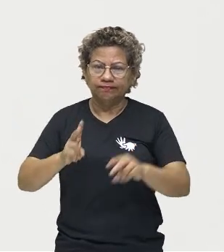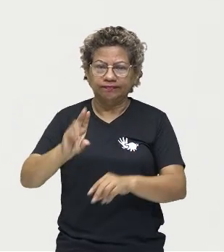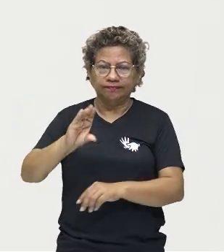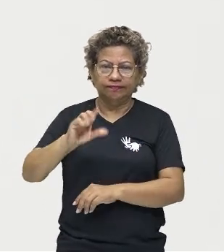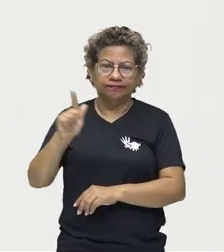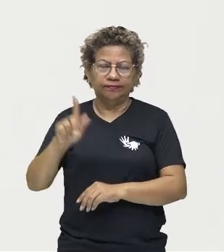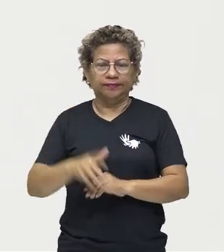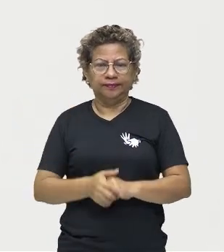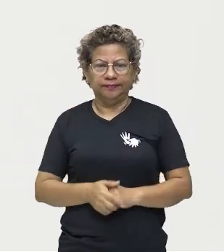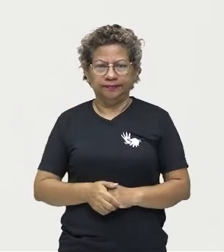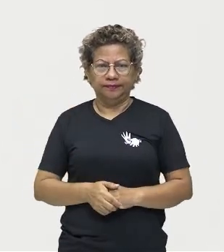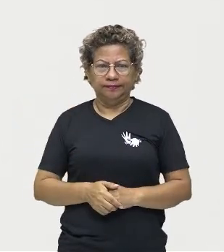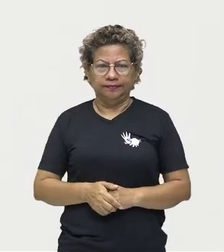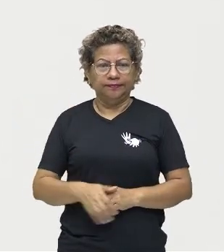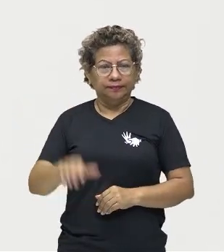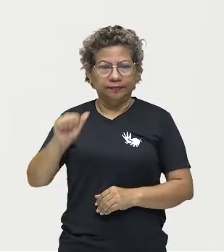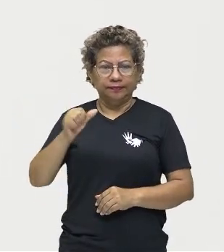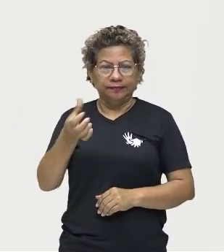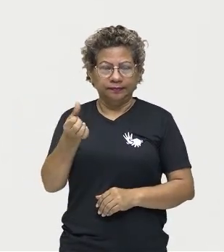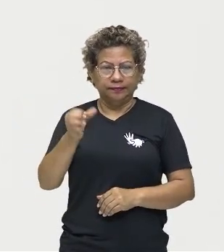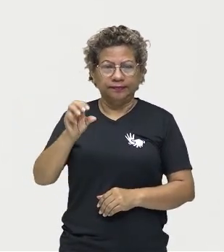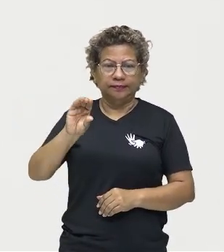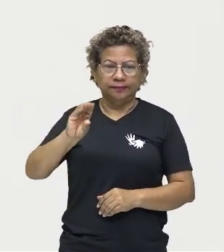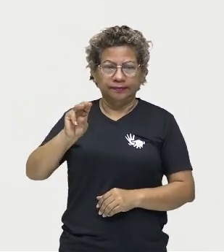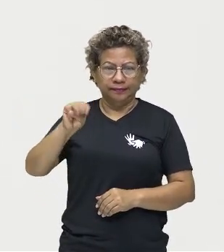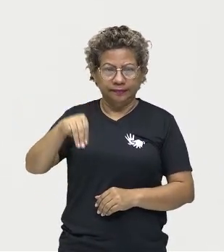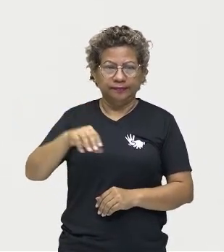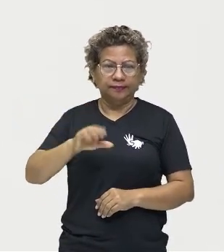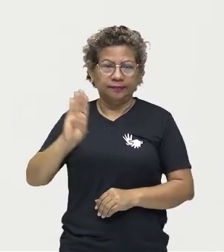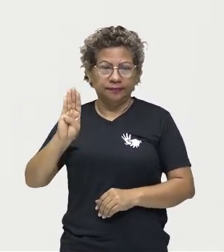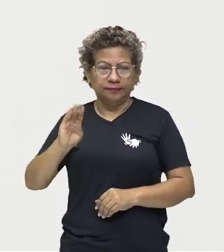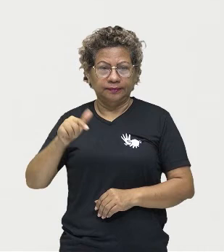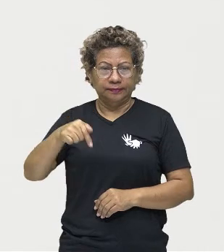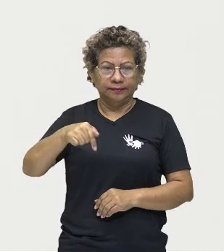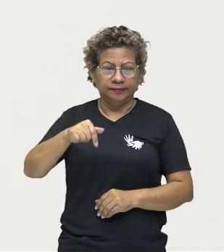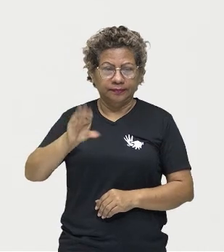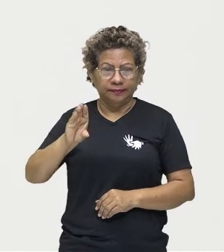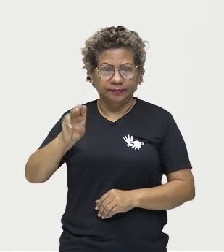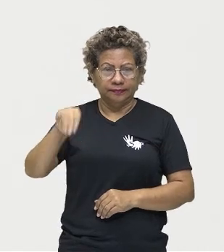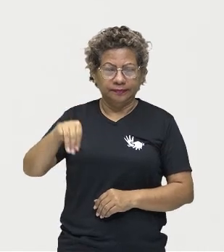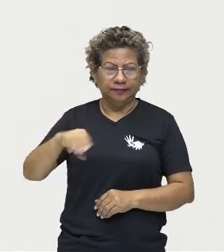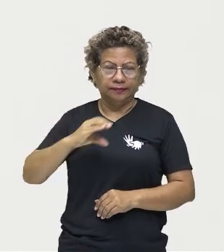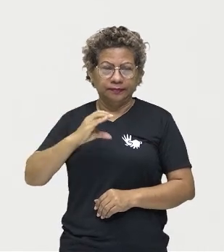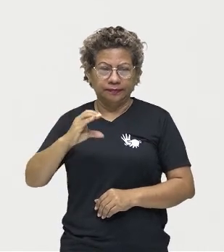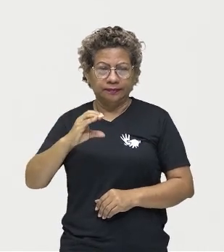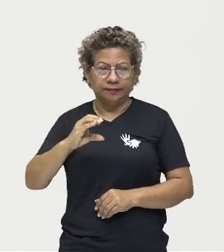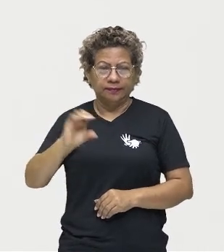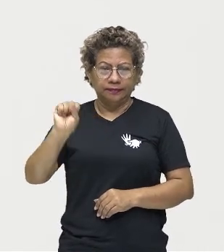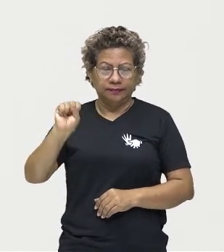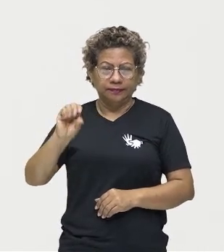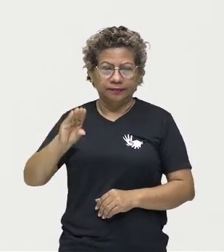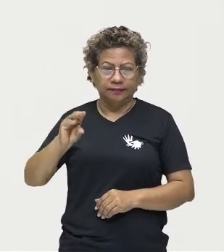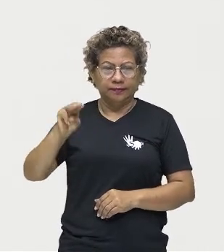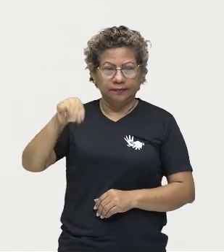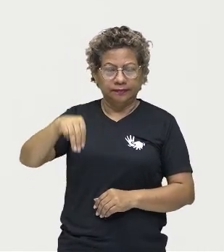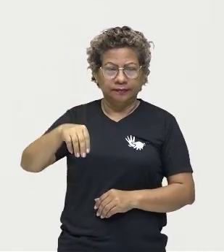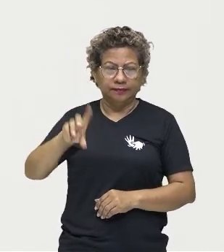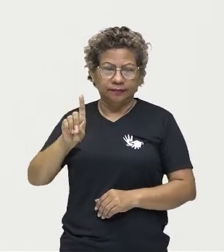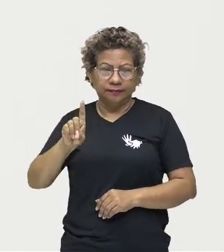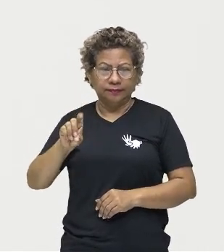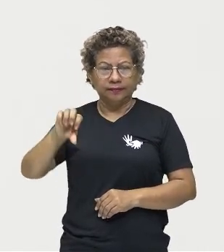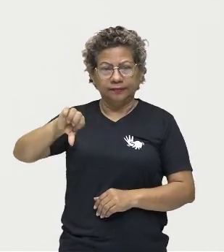Letra A, 6 centímetros. Letra B, 7 centímetros. Letra C, 8 centímetros. Letra D,